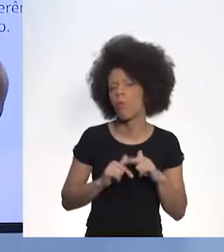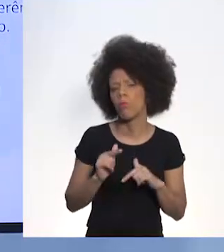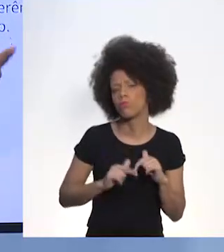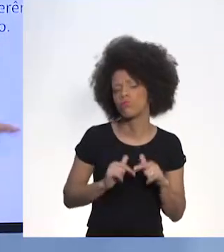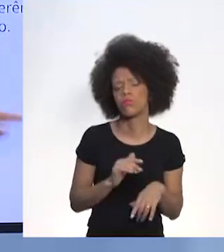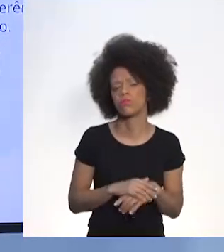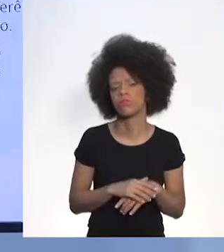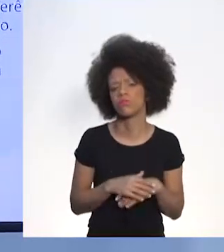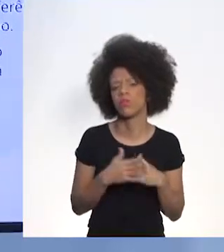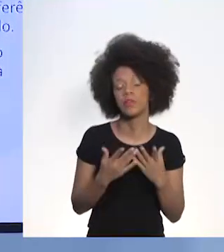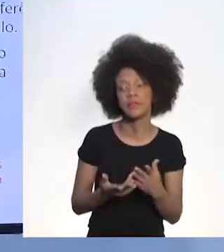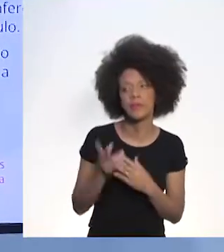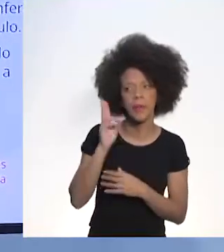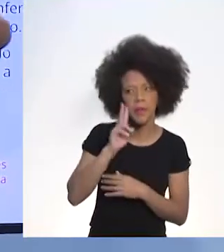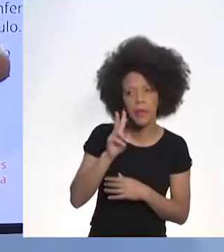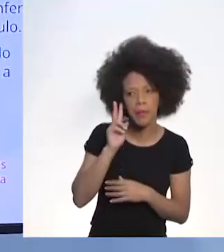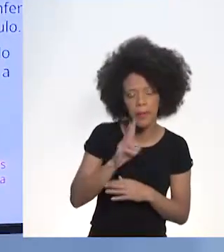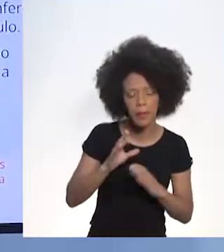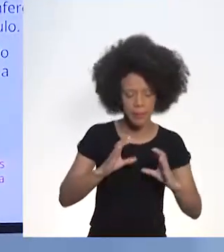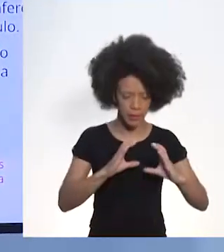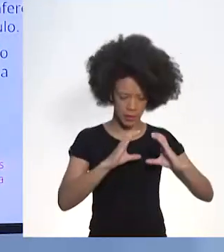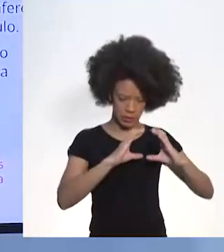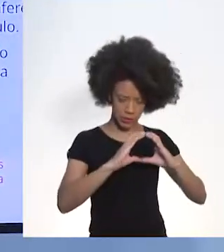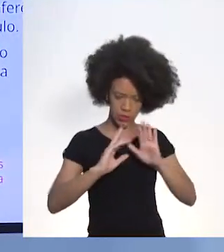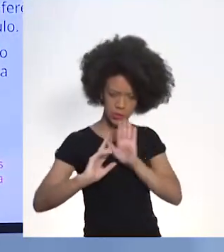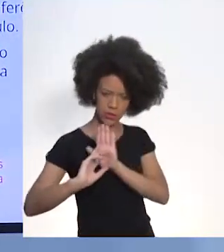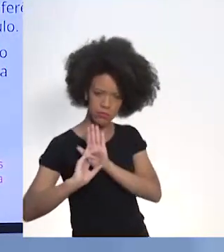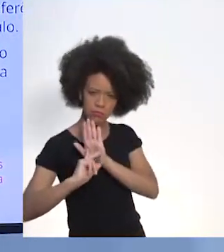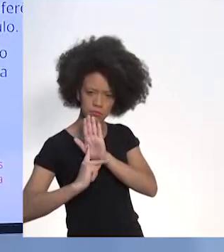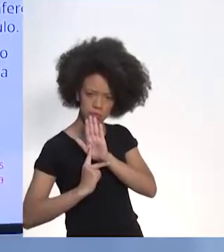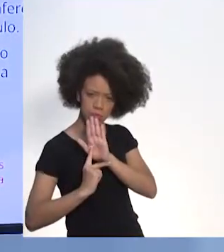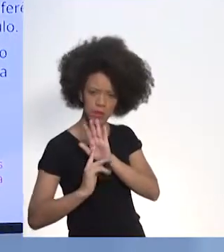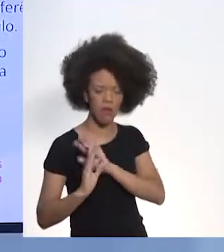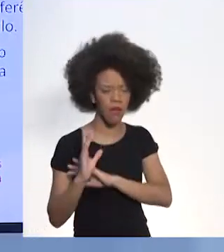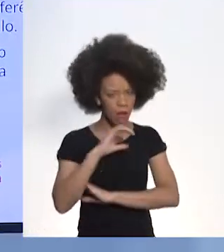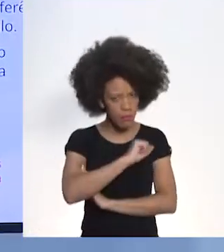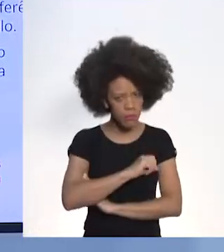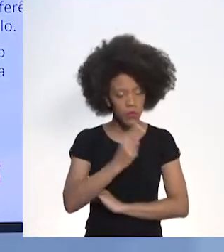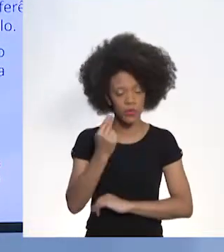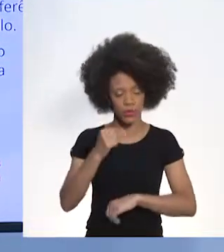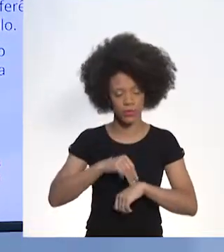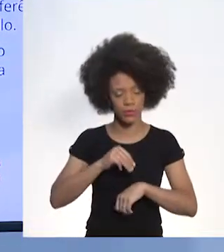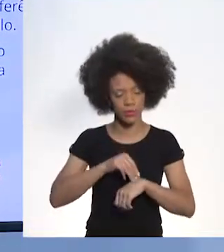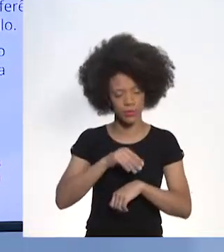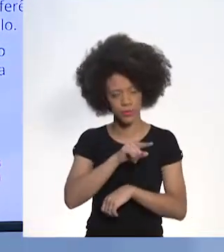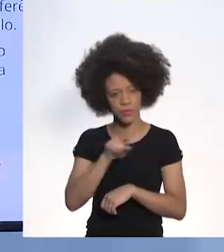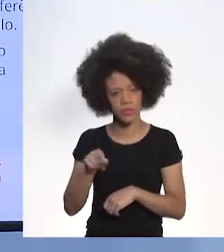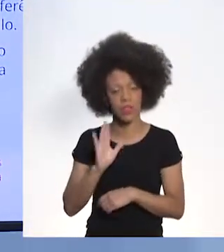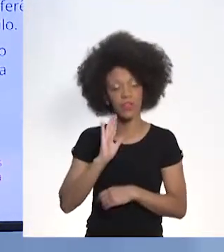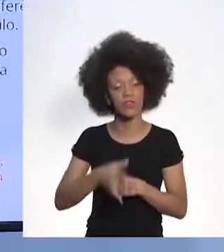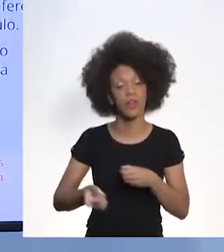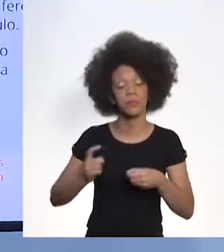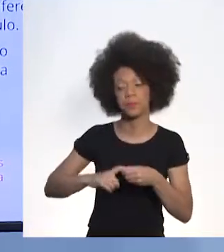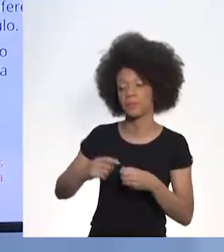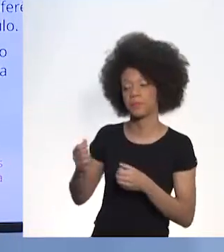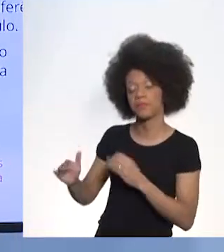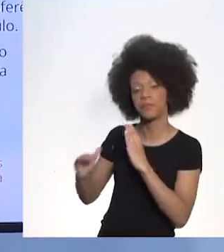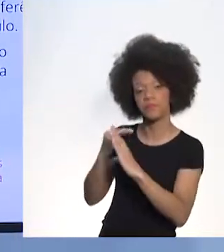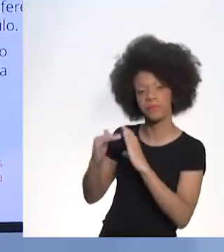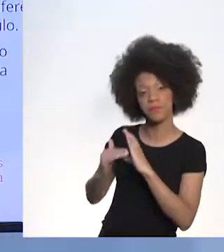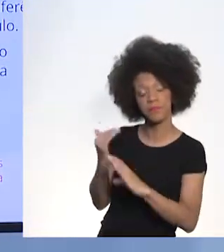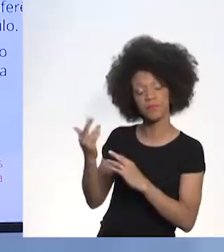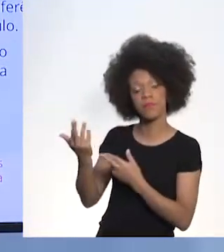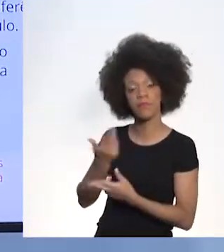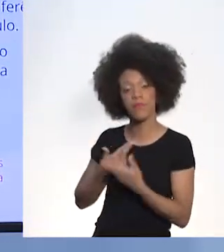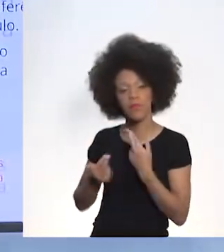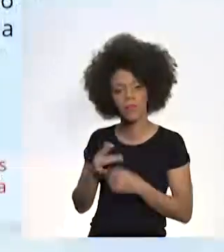objetos que remetam a círculo e circunferência? Rapidinho, 2 minutinhos para você, manda aí sua resposta, só para a gente